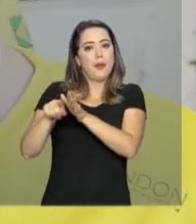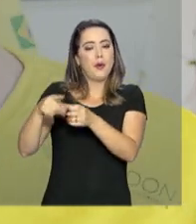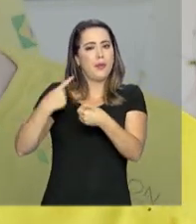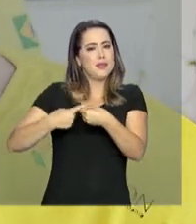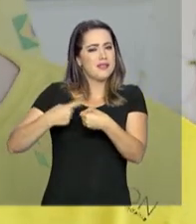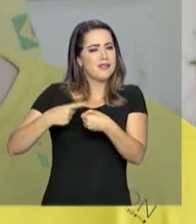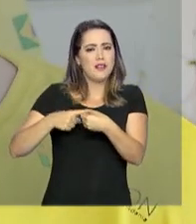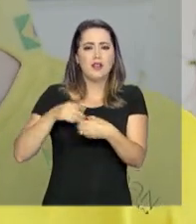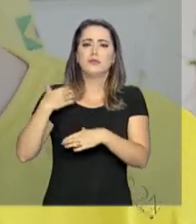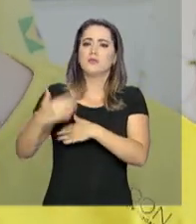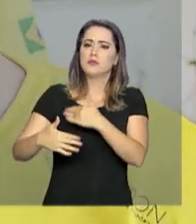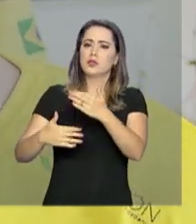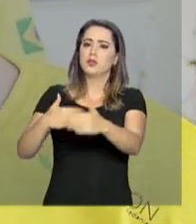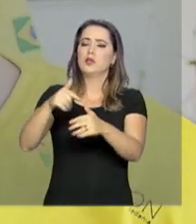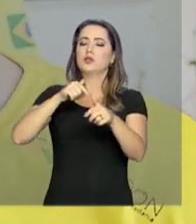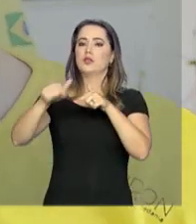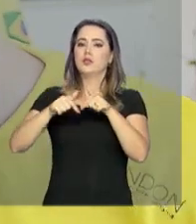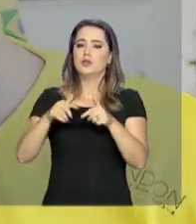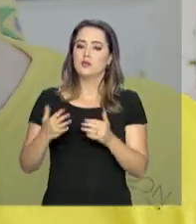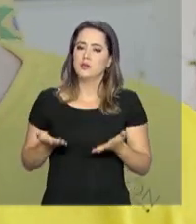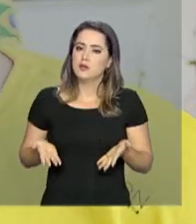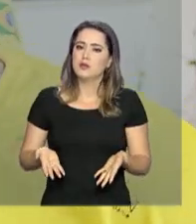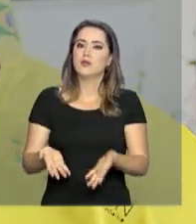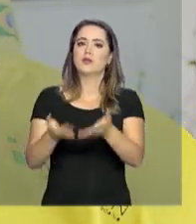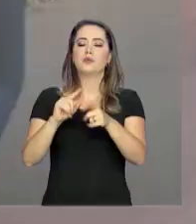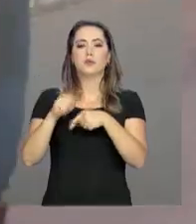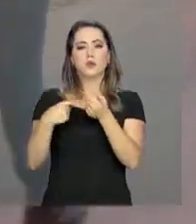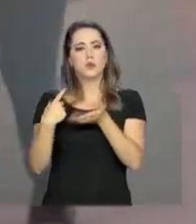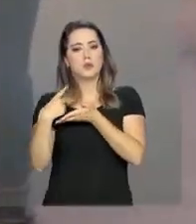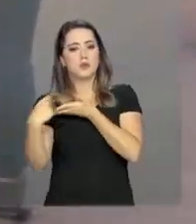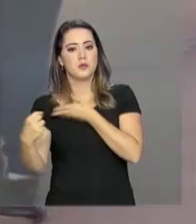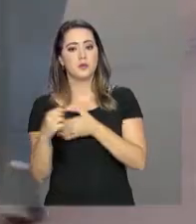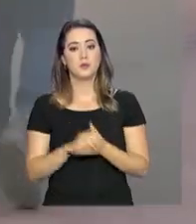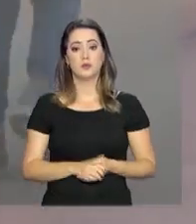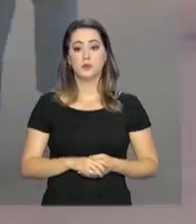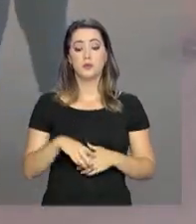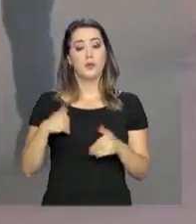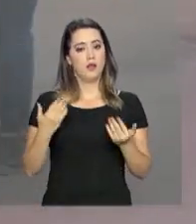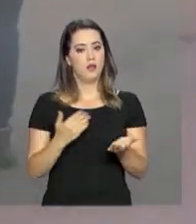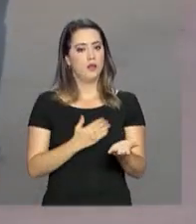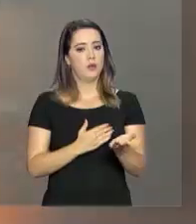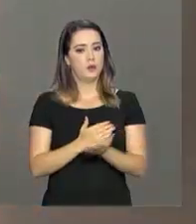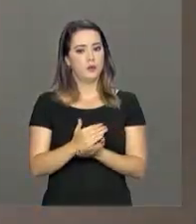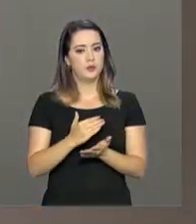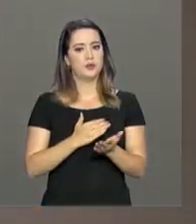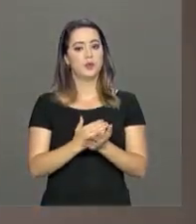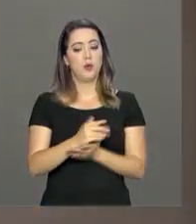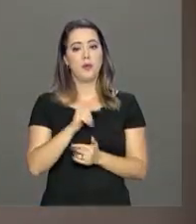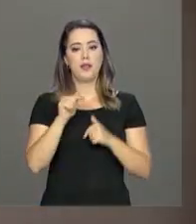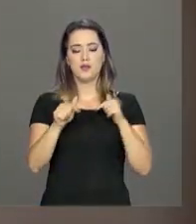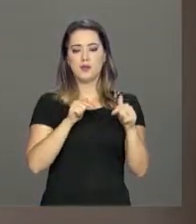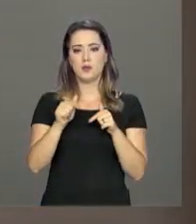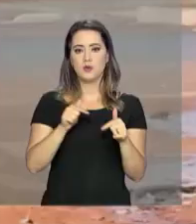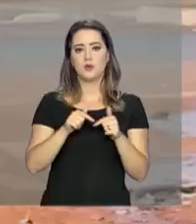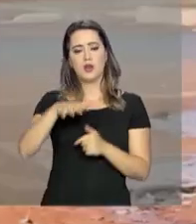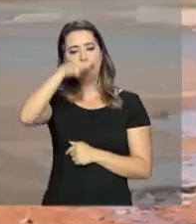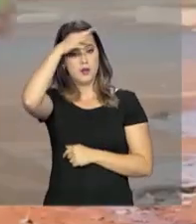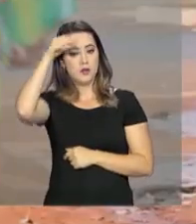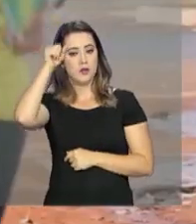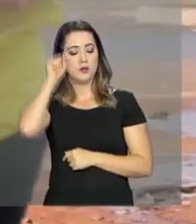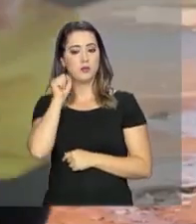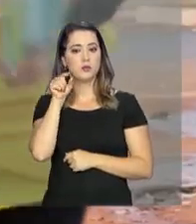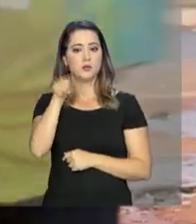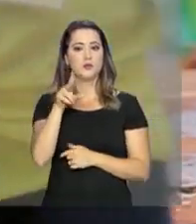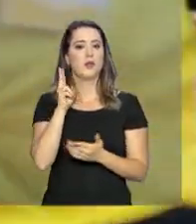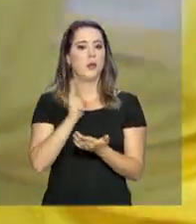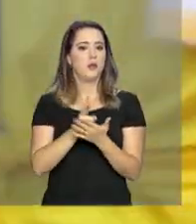continuidade pra esse esses trabalhos depois que a gente foi embora assim começa a jornada dos rondonistas em mato grosso do sul e